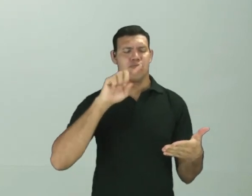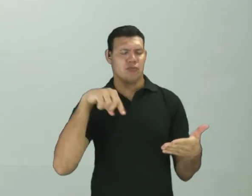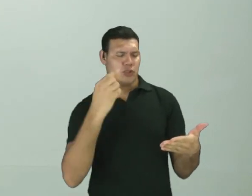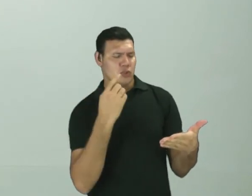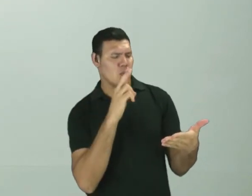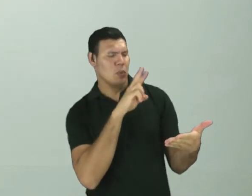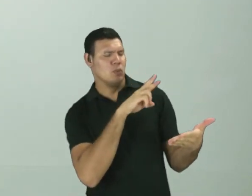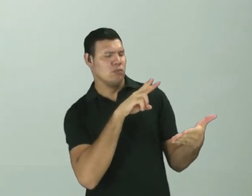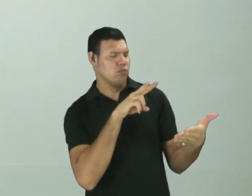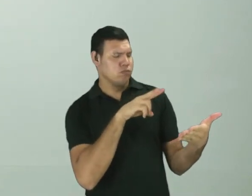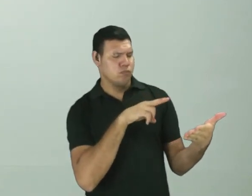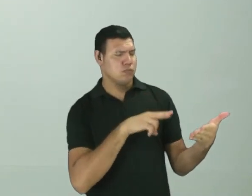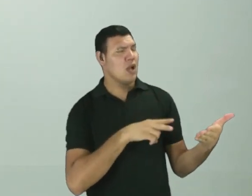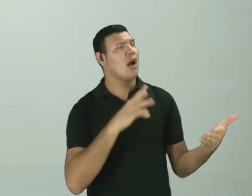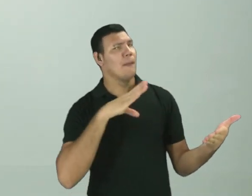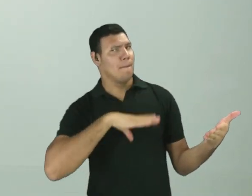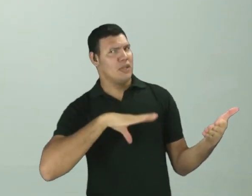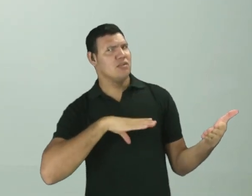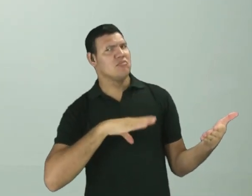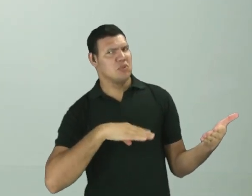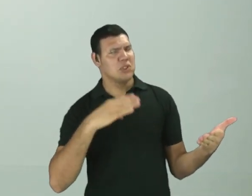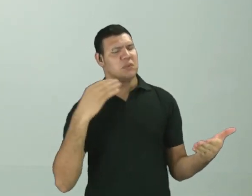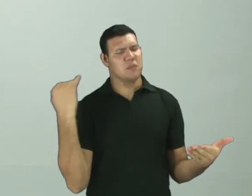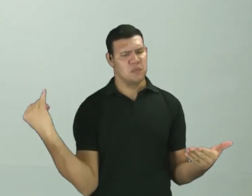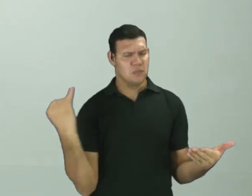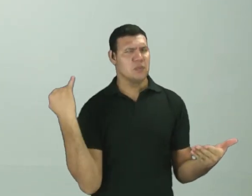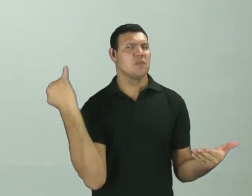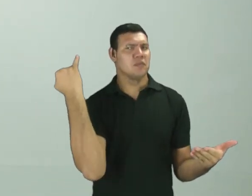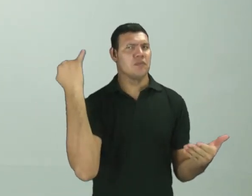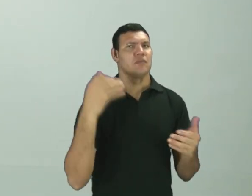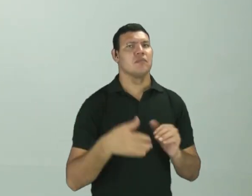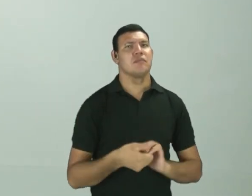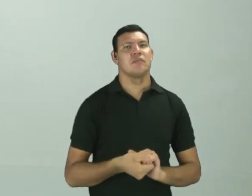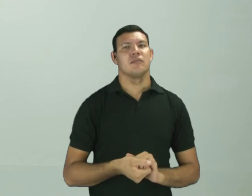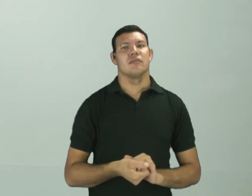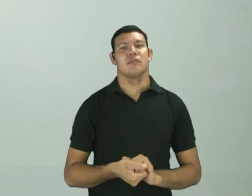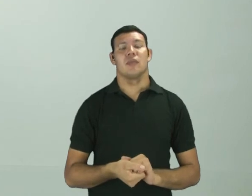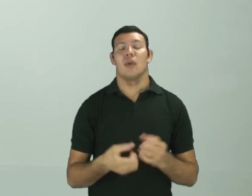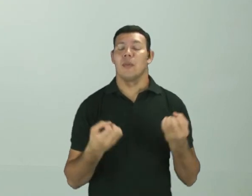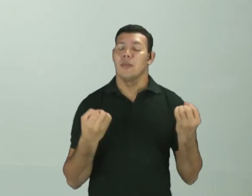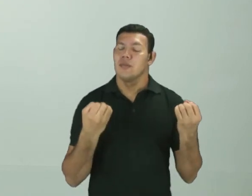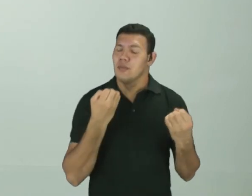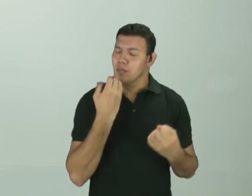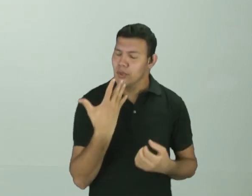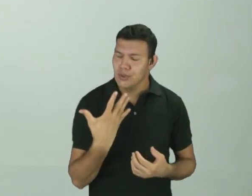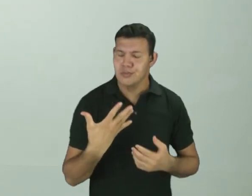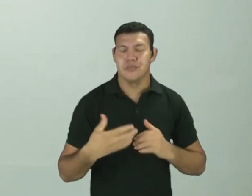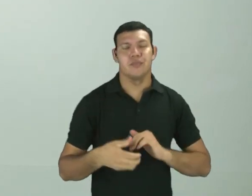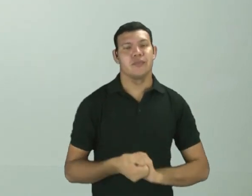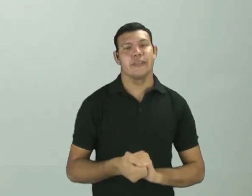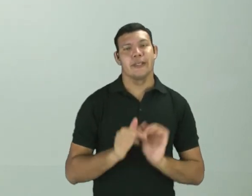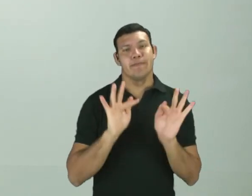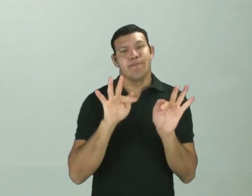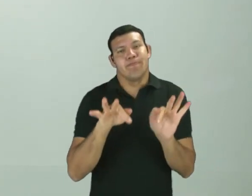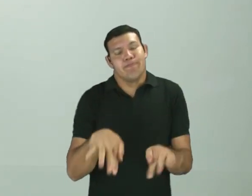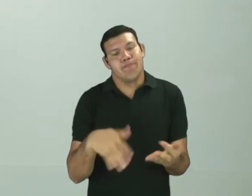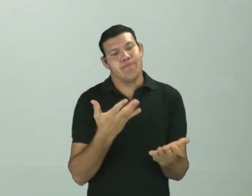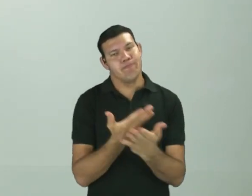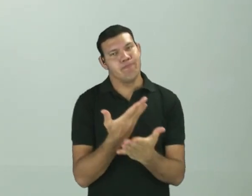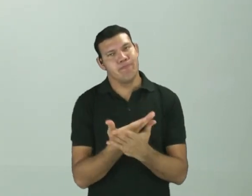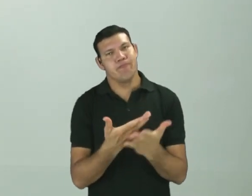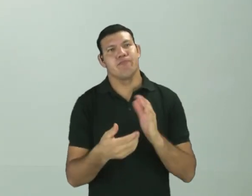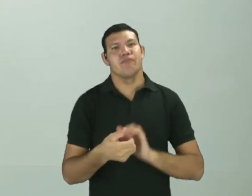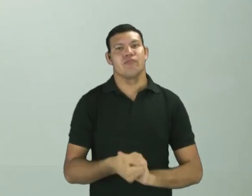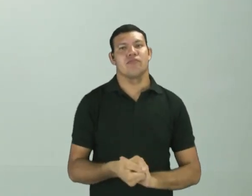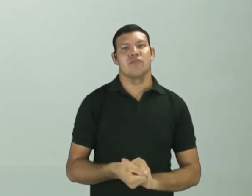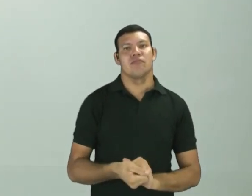revisá-lo. Em português também, é super importante, certo? Bueno, e para finalizar já a nossa aula,